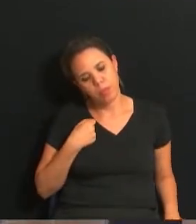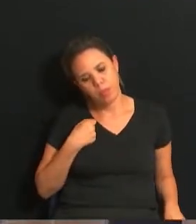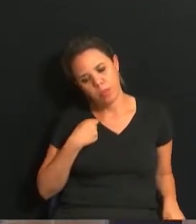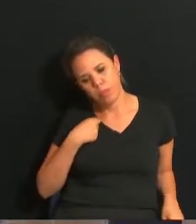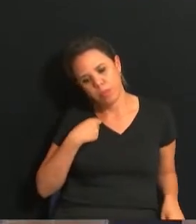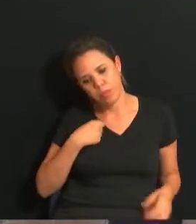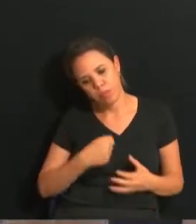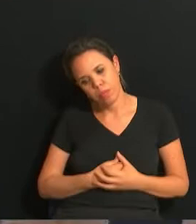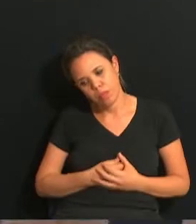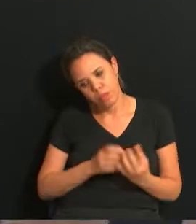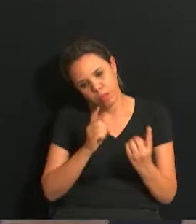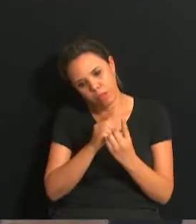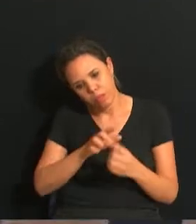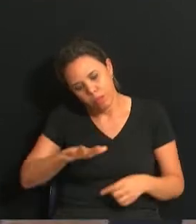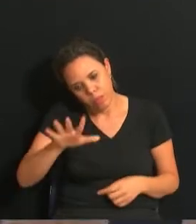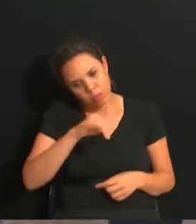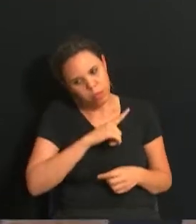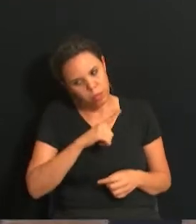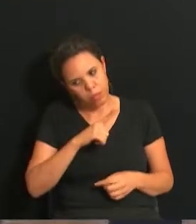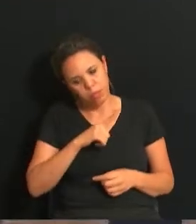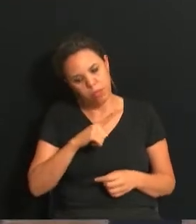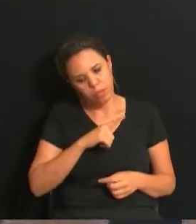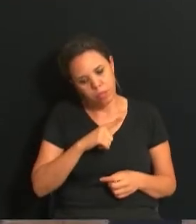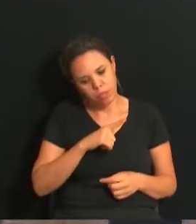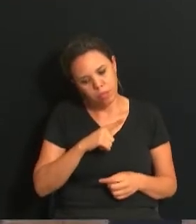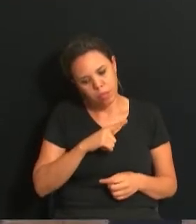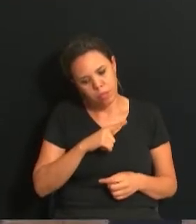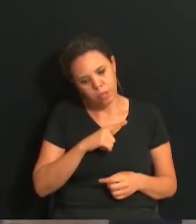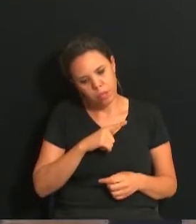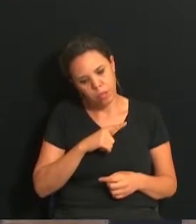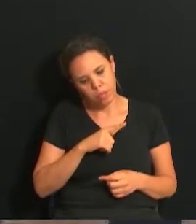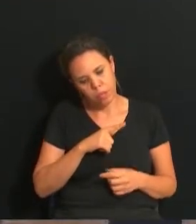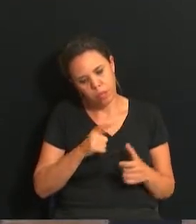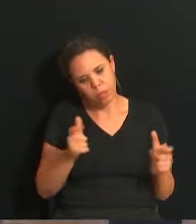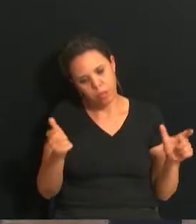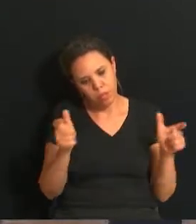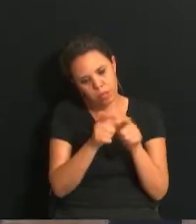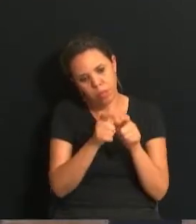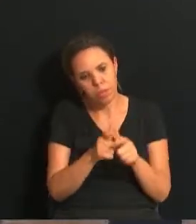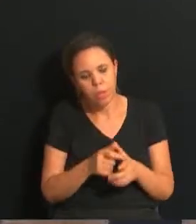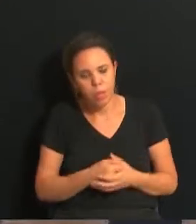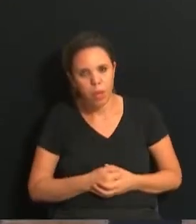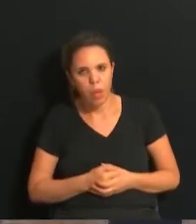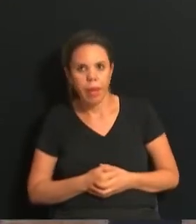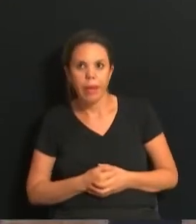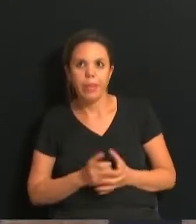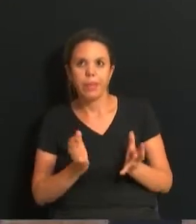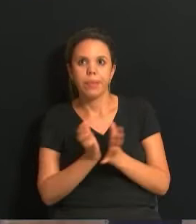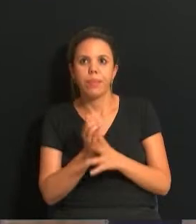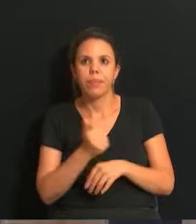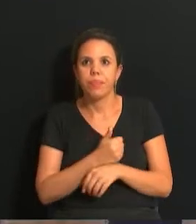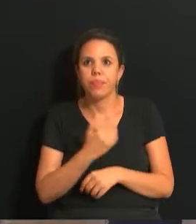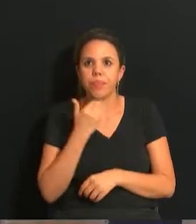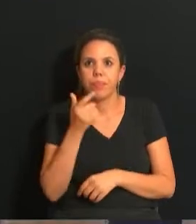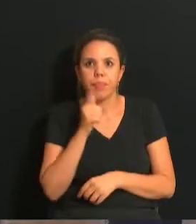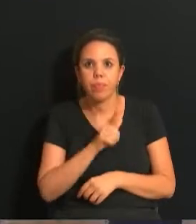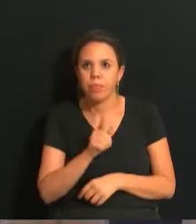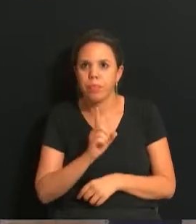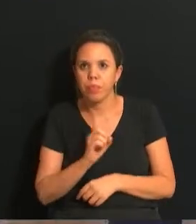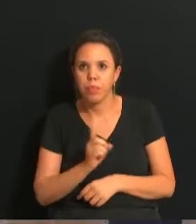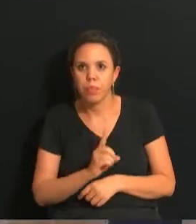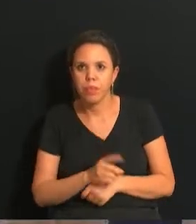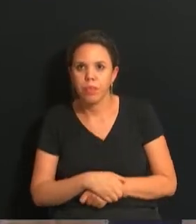de atendimentos, mas mesmo com essa queda, o fato é que a equipe a equipe